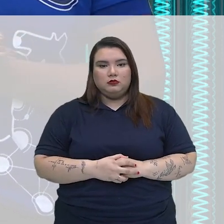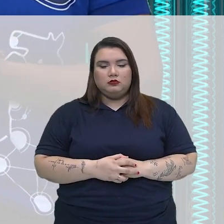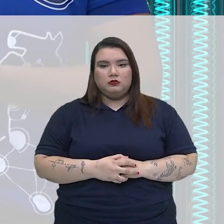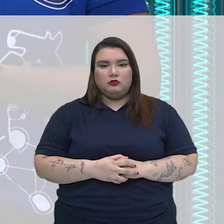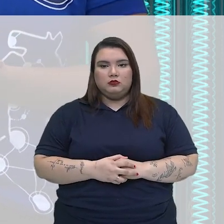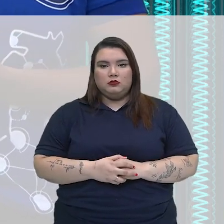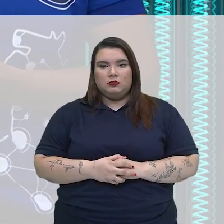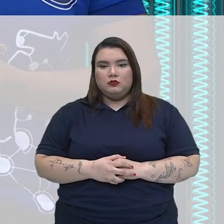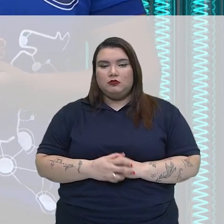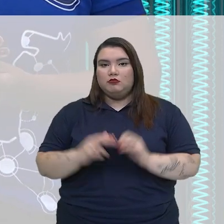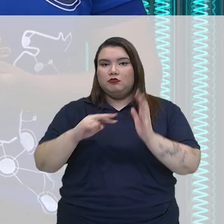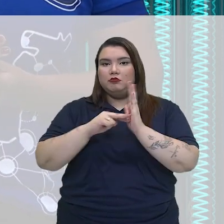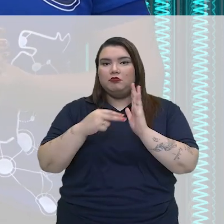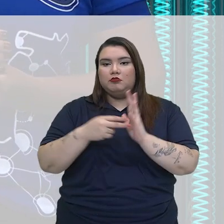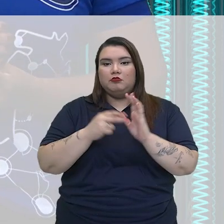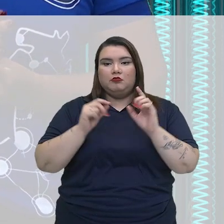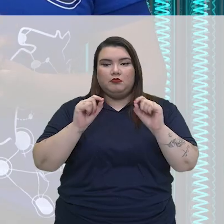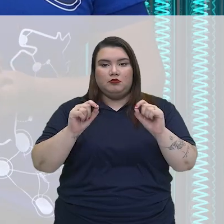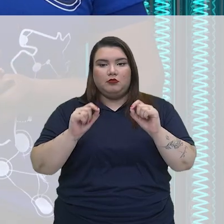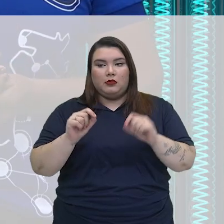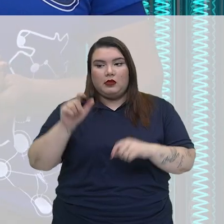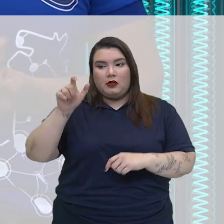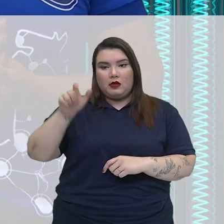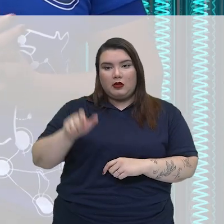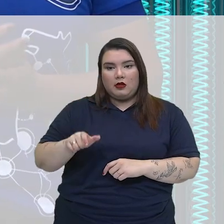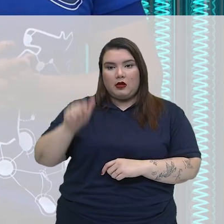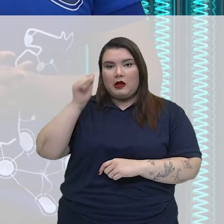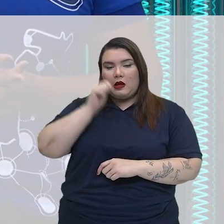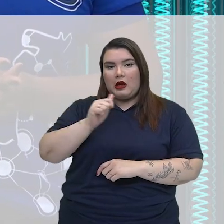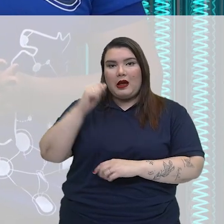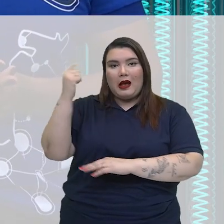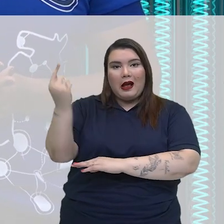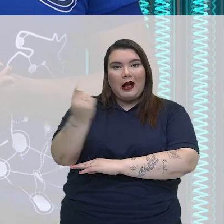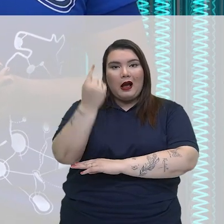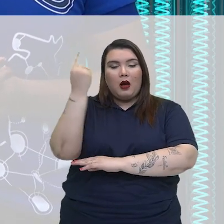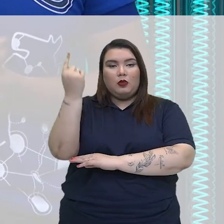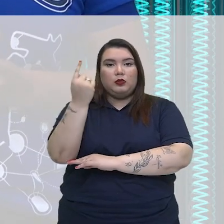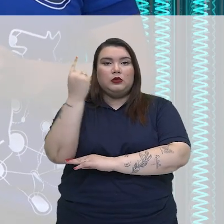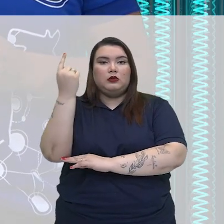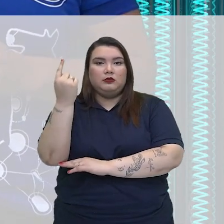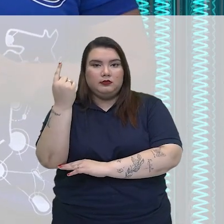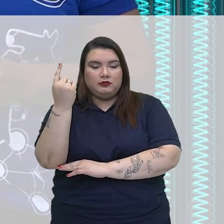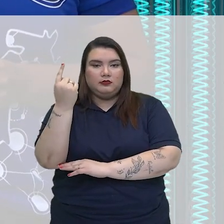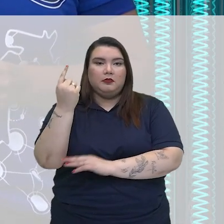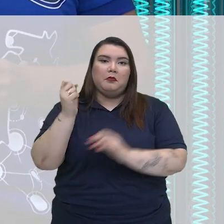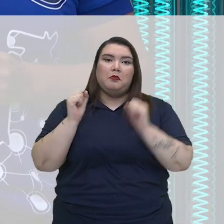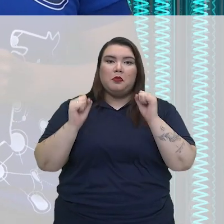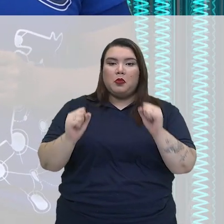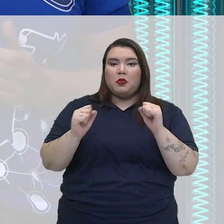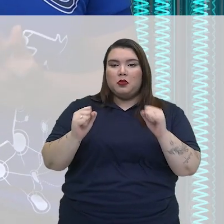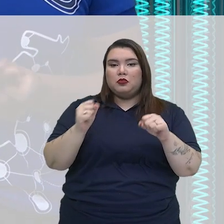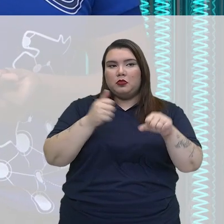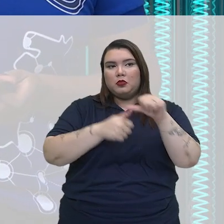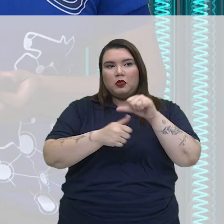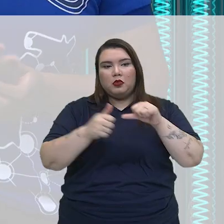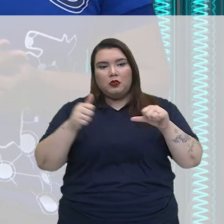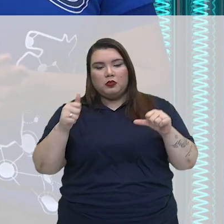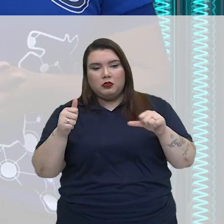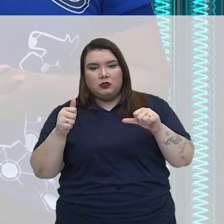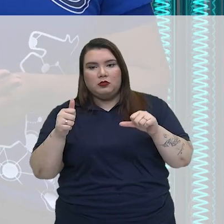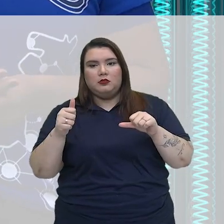is tall. Que quer dizer o quê? Ela é alta, ok? Poderia ser you